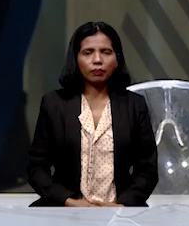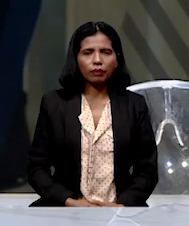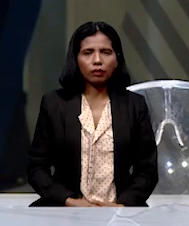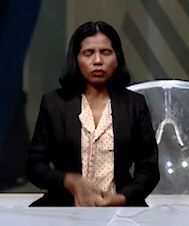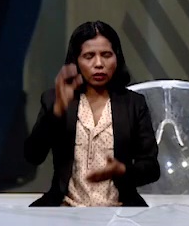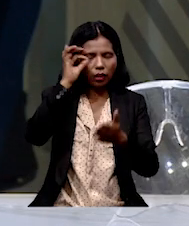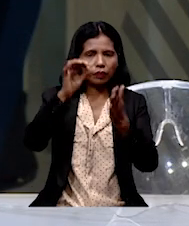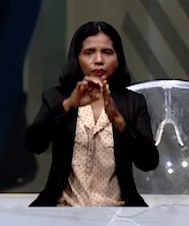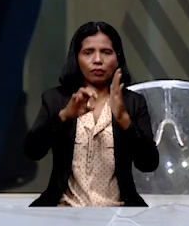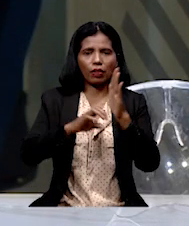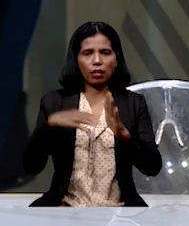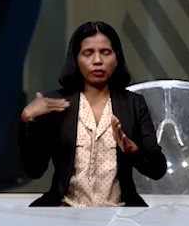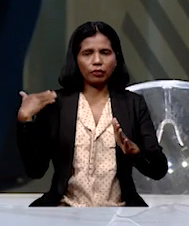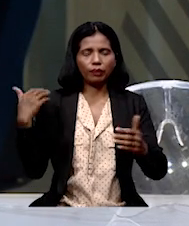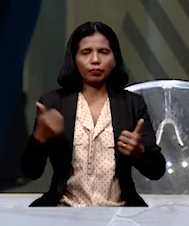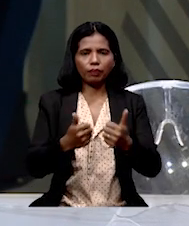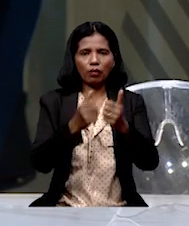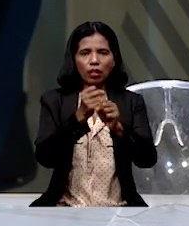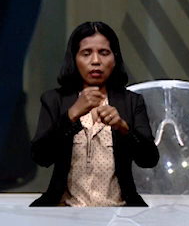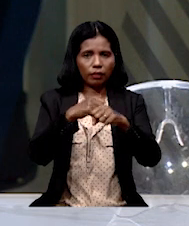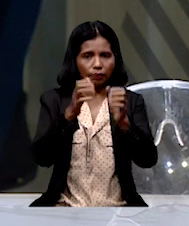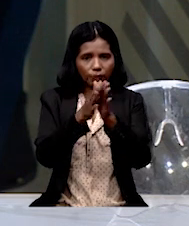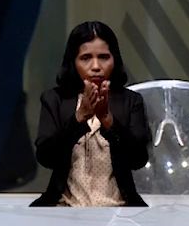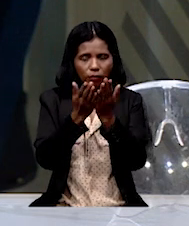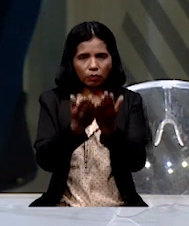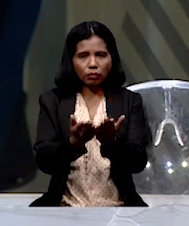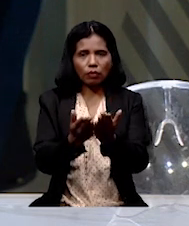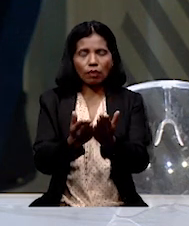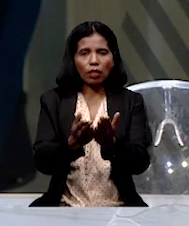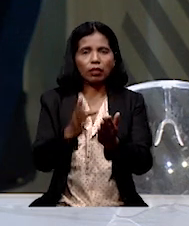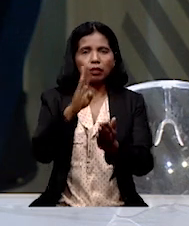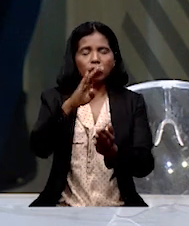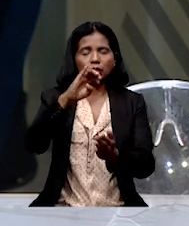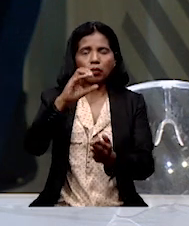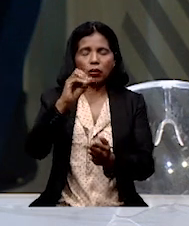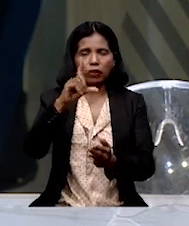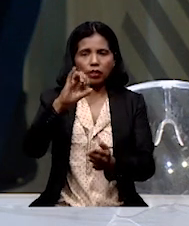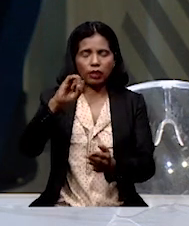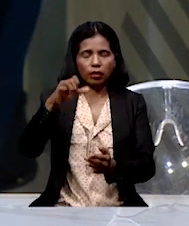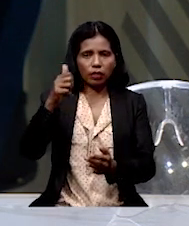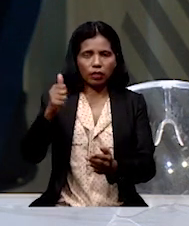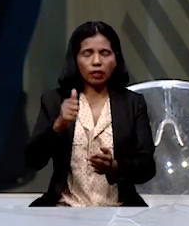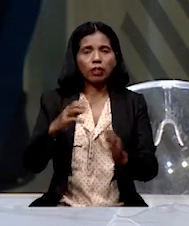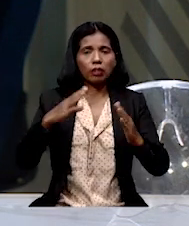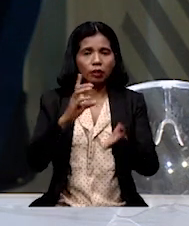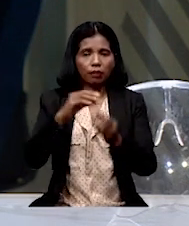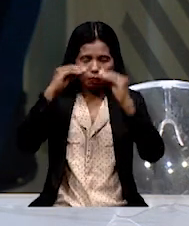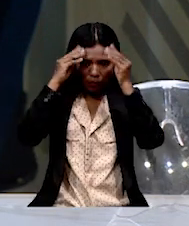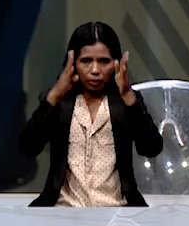Secretário de Estado de Juventude no Desporto lança livro Biologia, nebe professor na Inhat Compila.